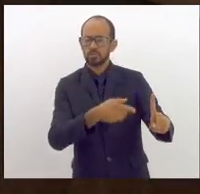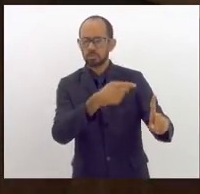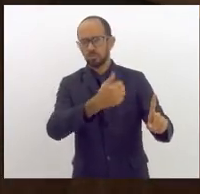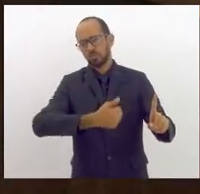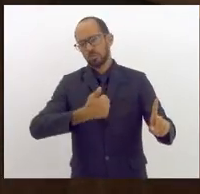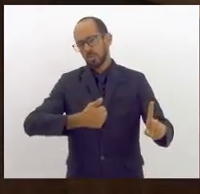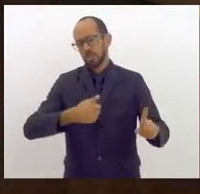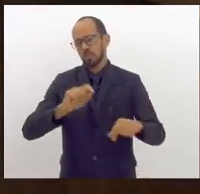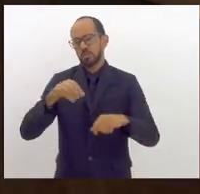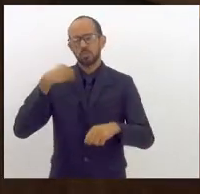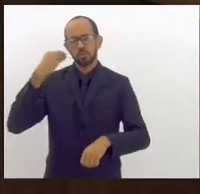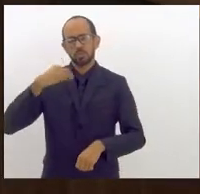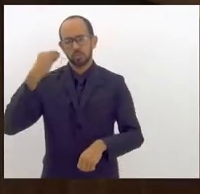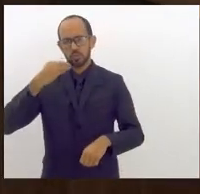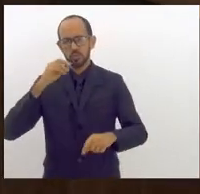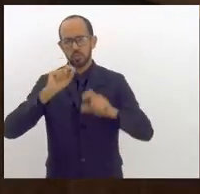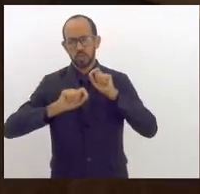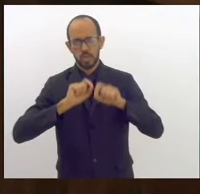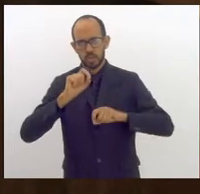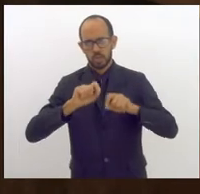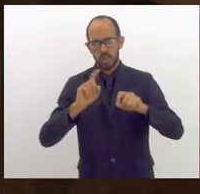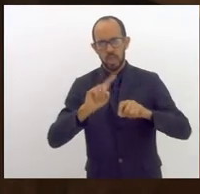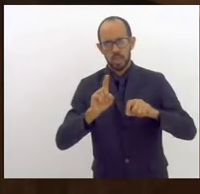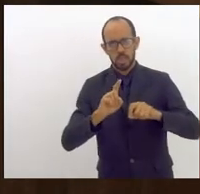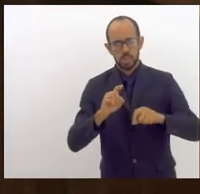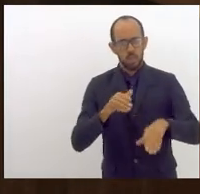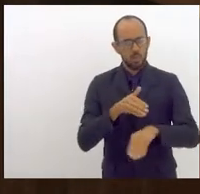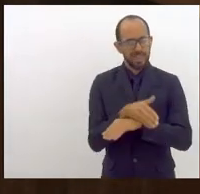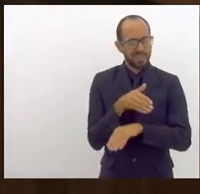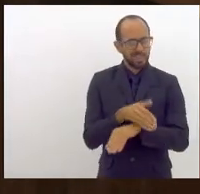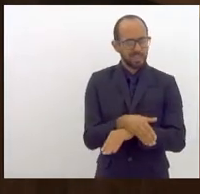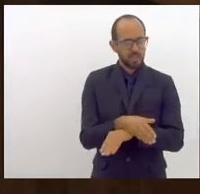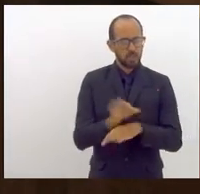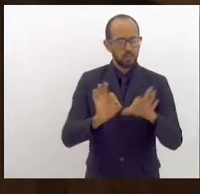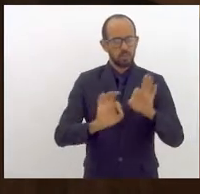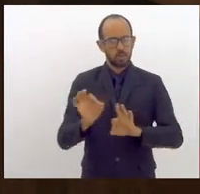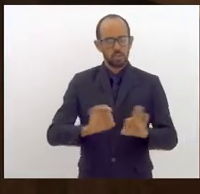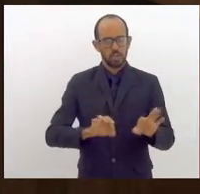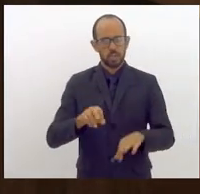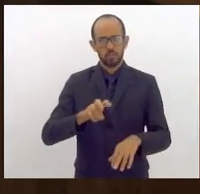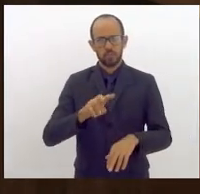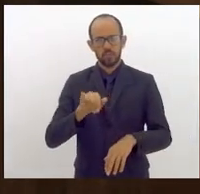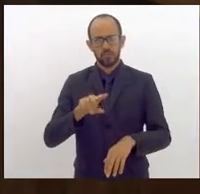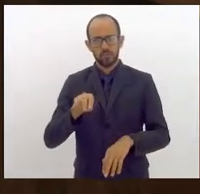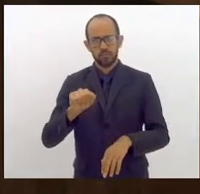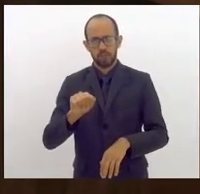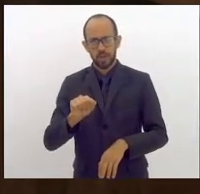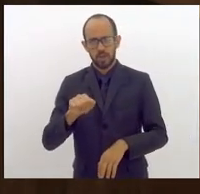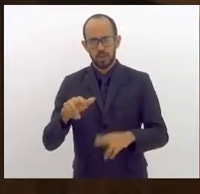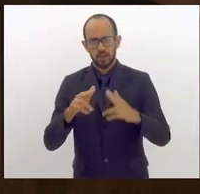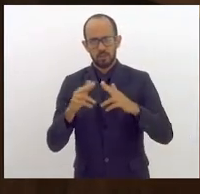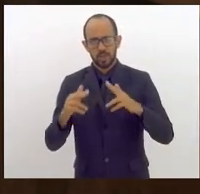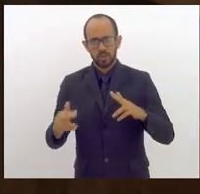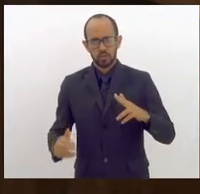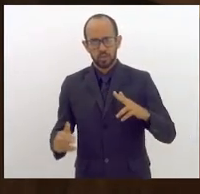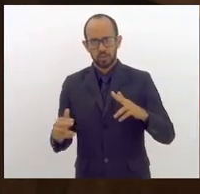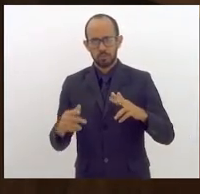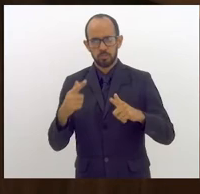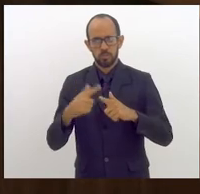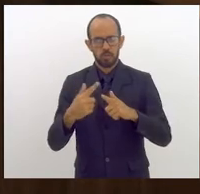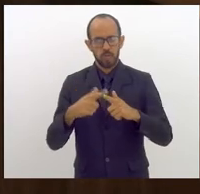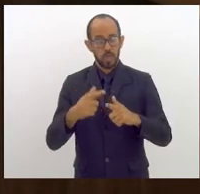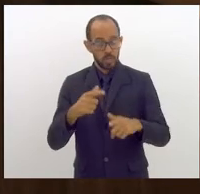pelo motivo que ele não interfere no Viva UFRJ seja presta atenção Presidente porque esse